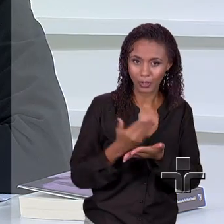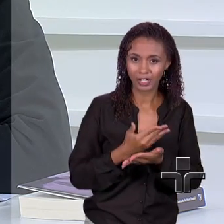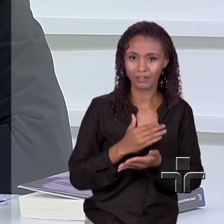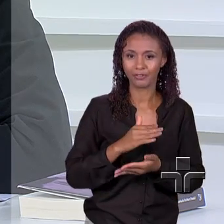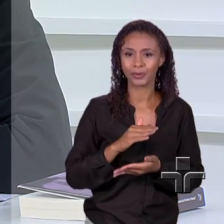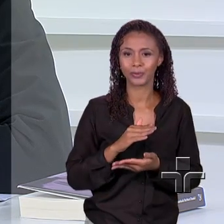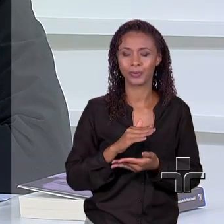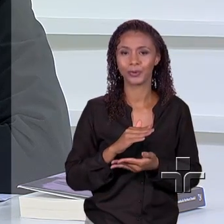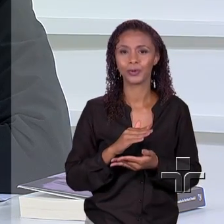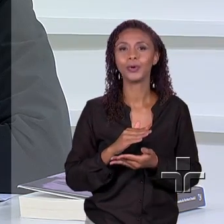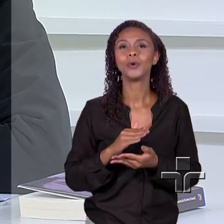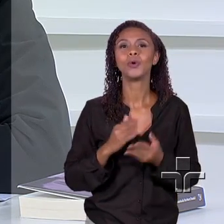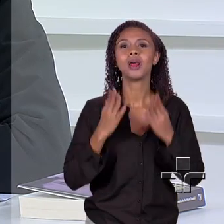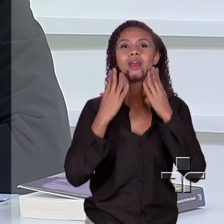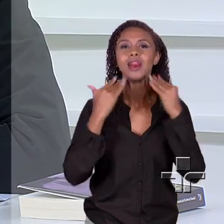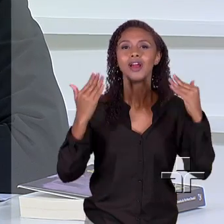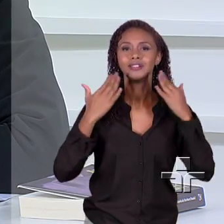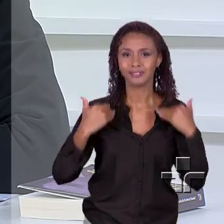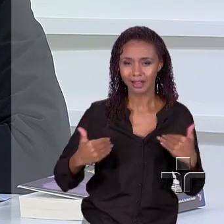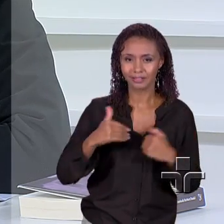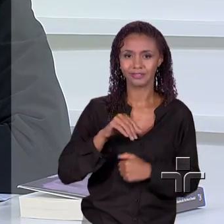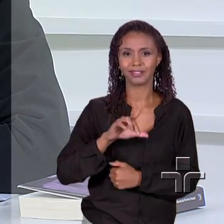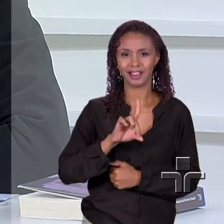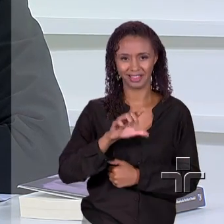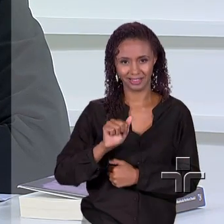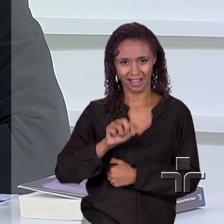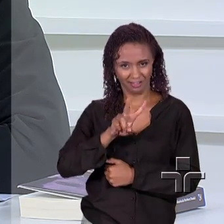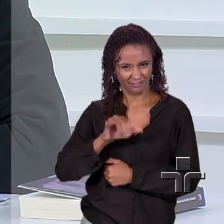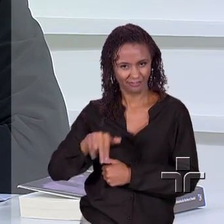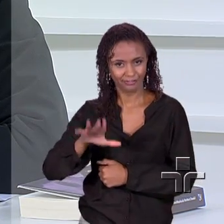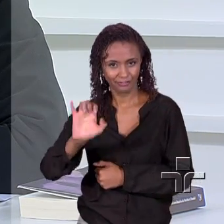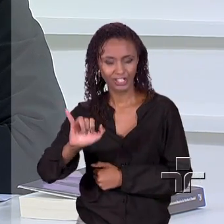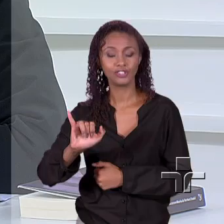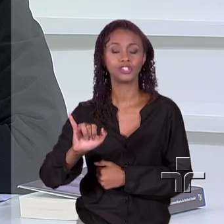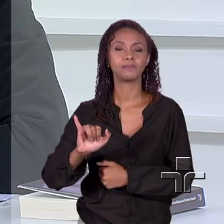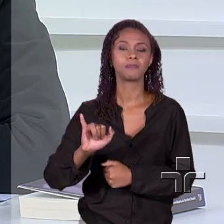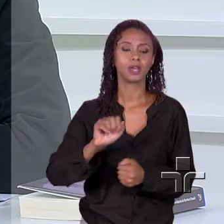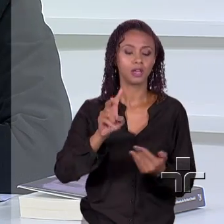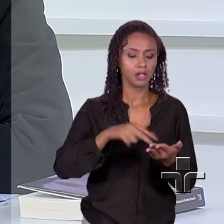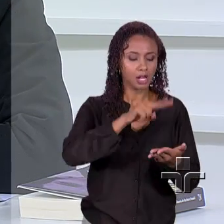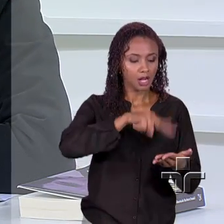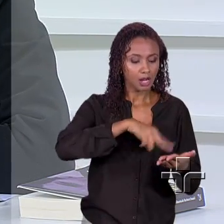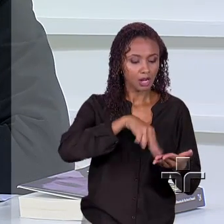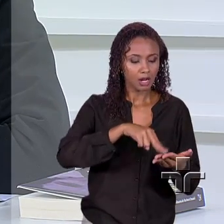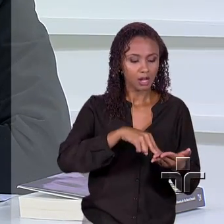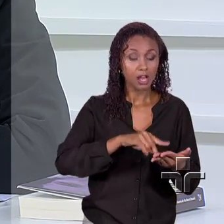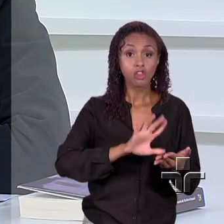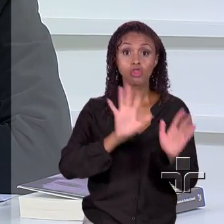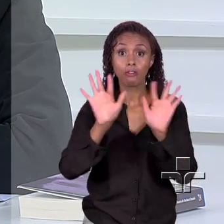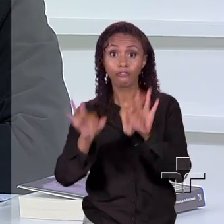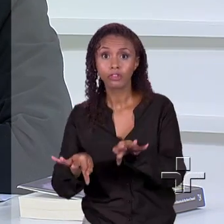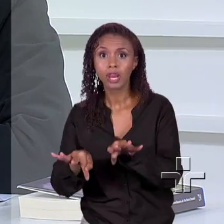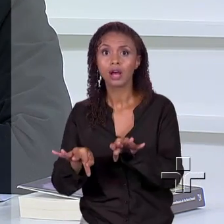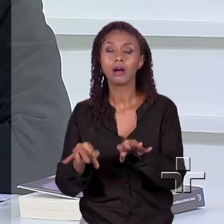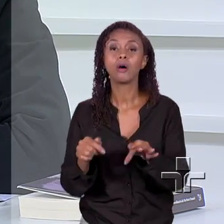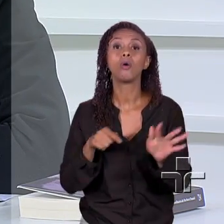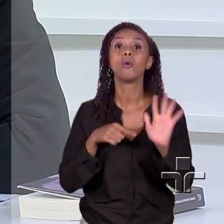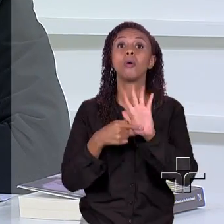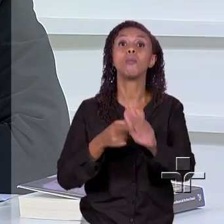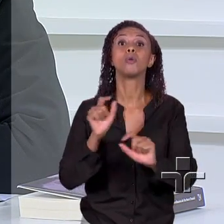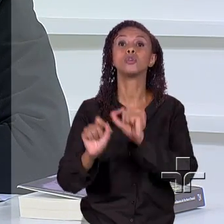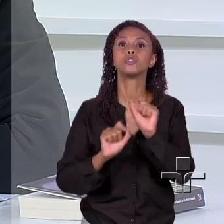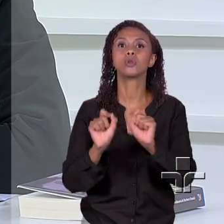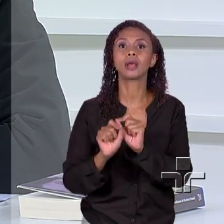da Vinci, de um americano também, e ele nota no meio da biografia que a maior parte dos biógrafos anteriores esconderam